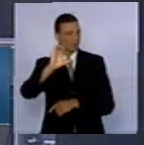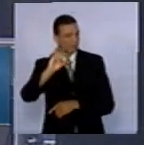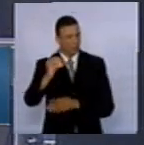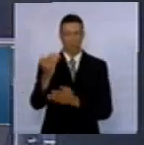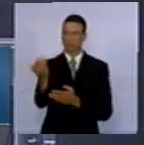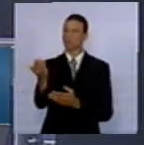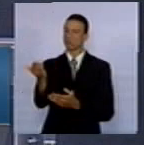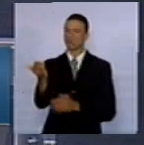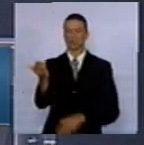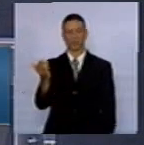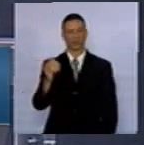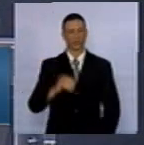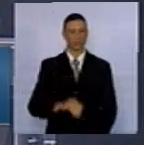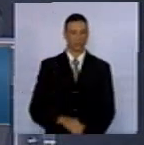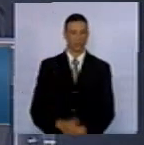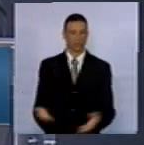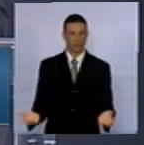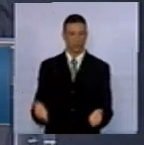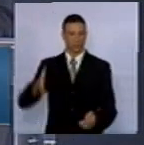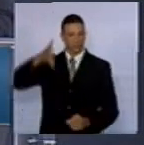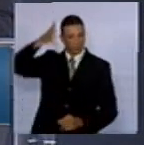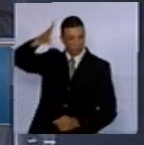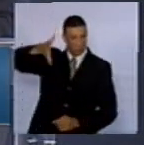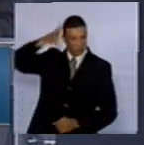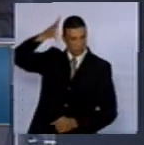é a minha exposição